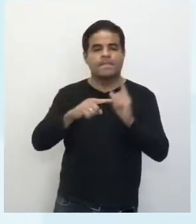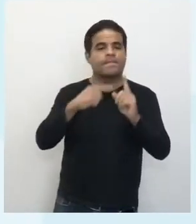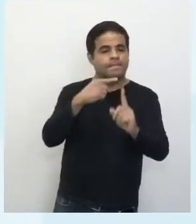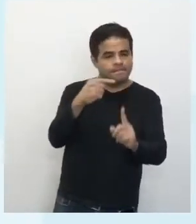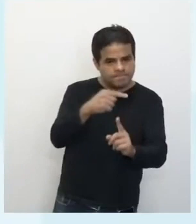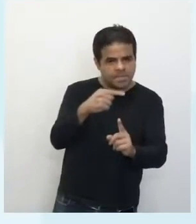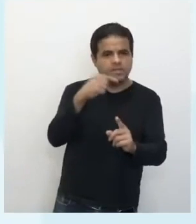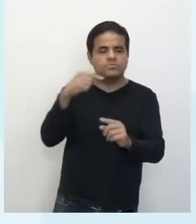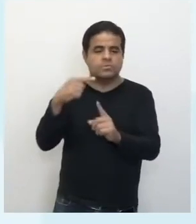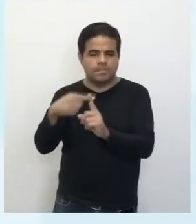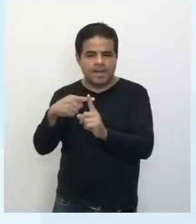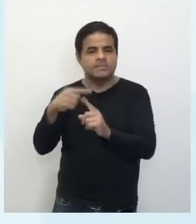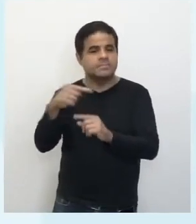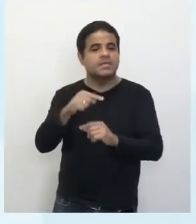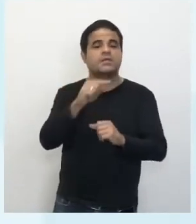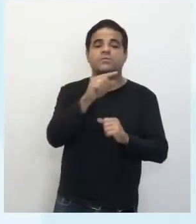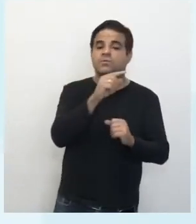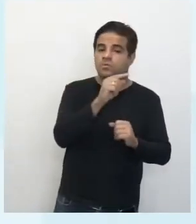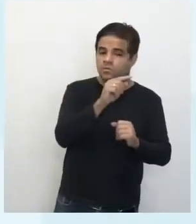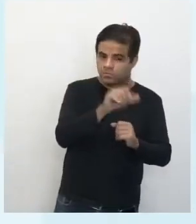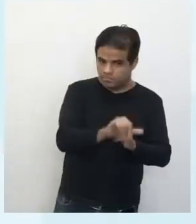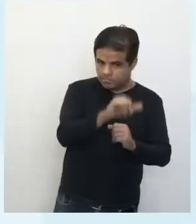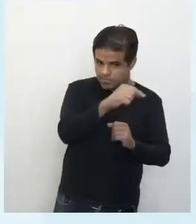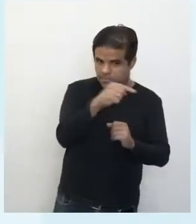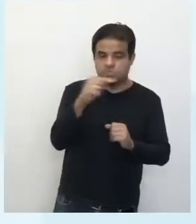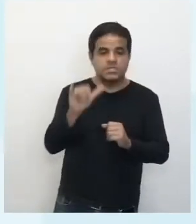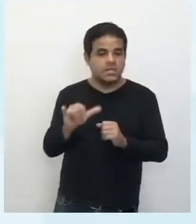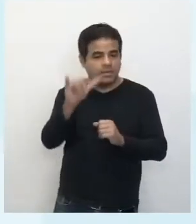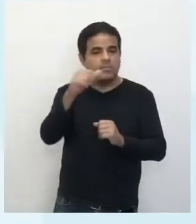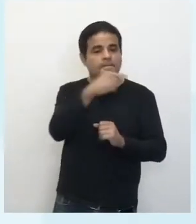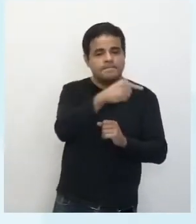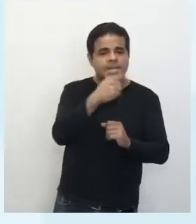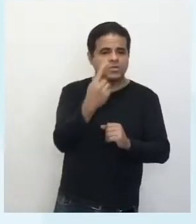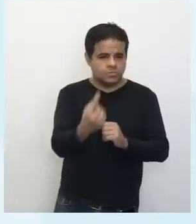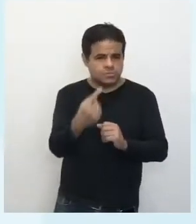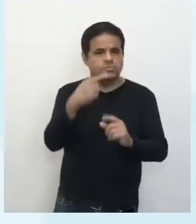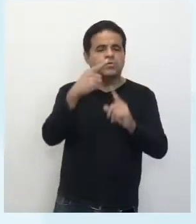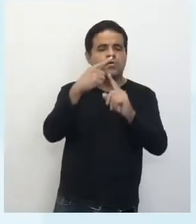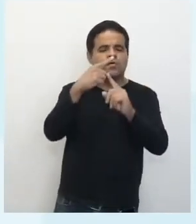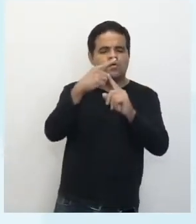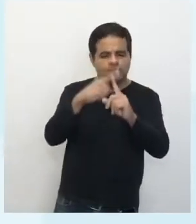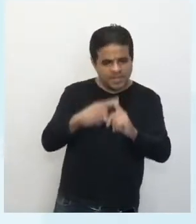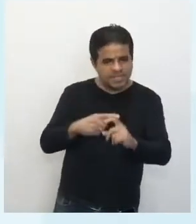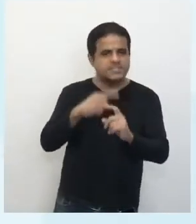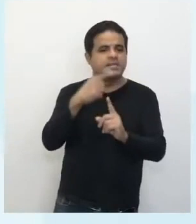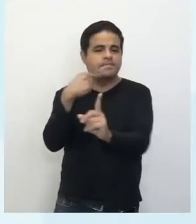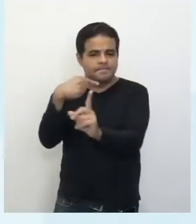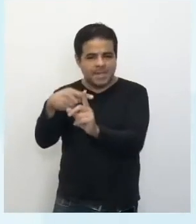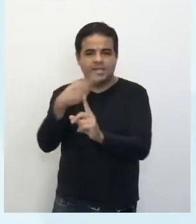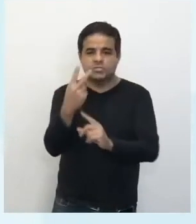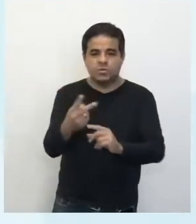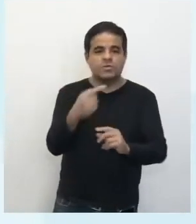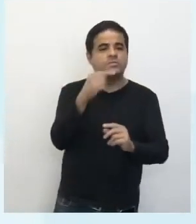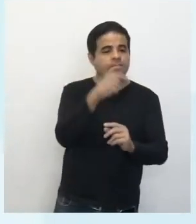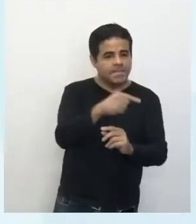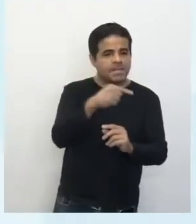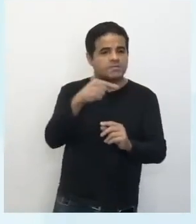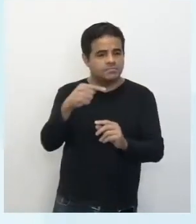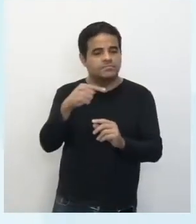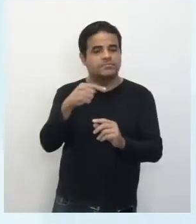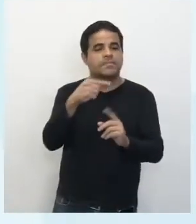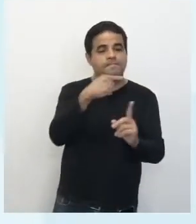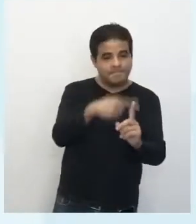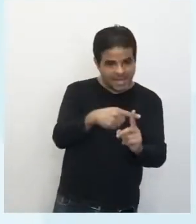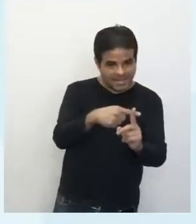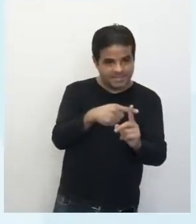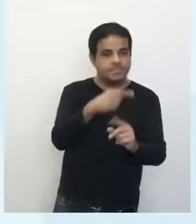mais menos, 1 vezes y, y. Olha lá, menos 1 vezes mais 2, menos, mais, menos,